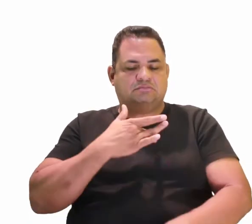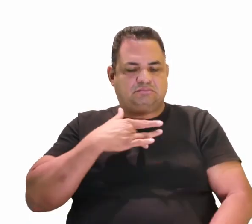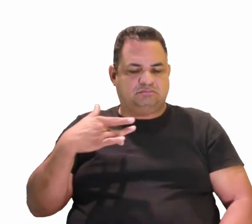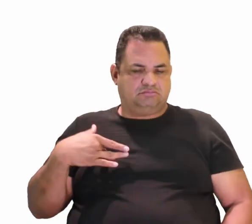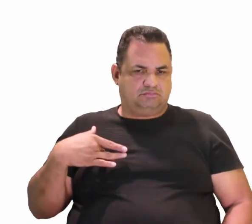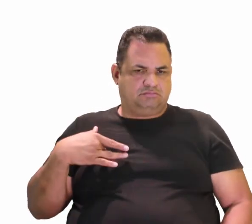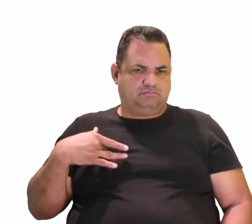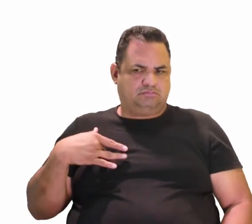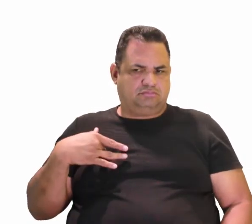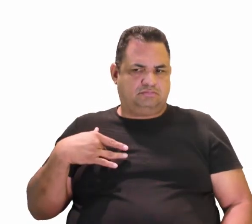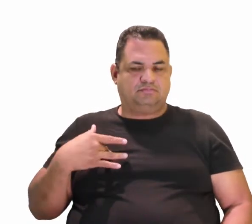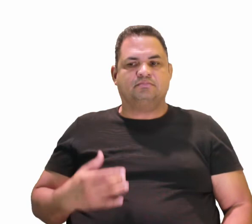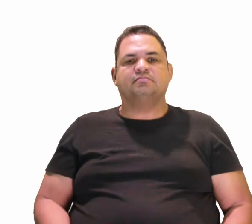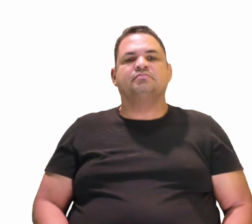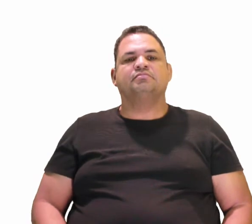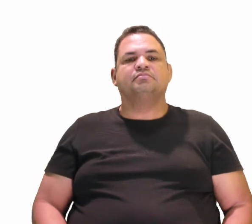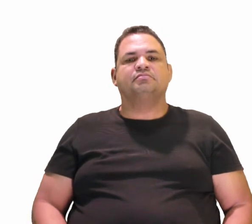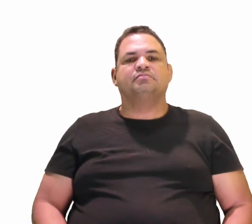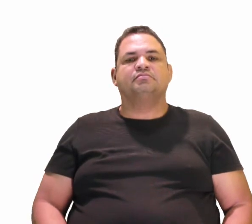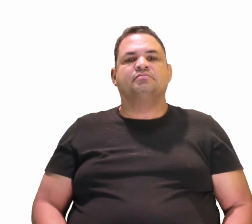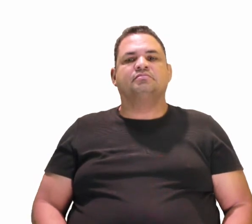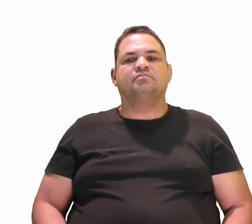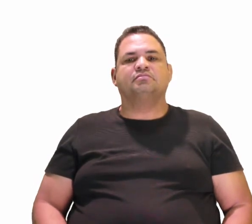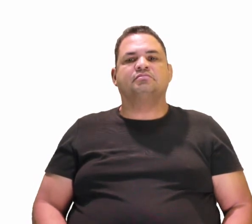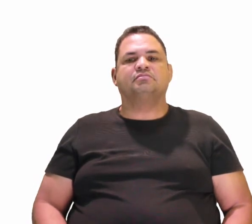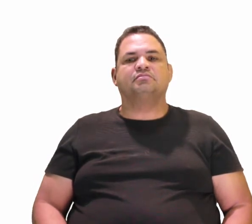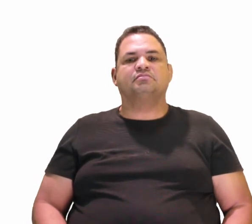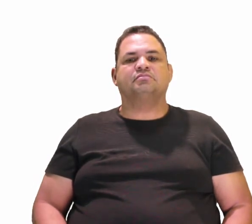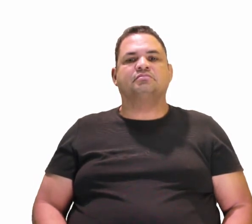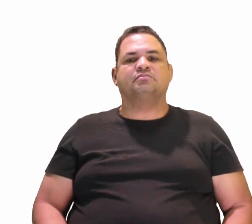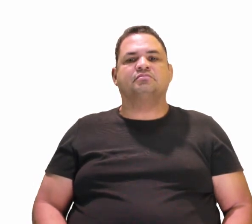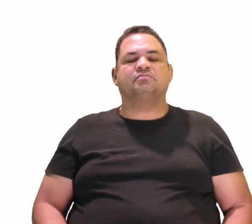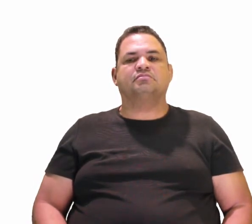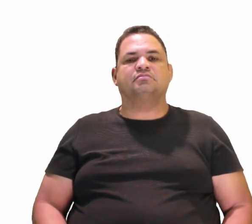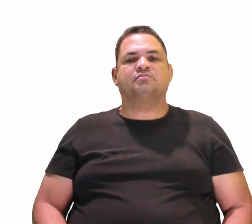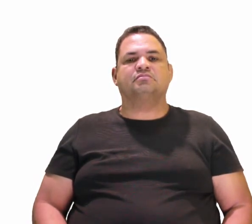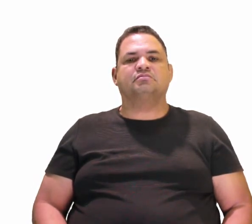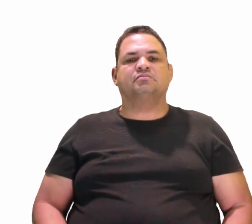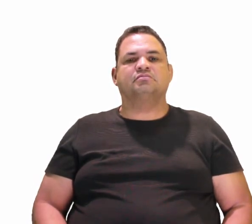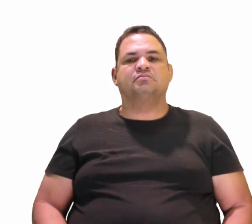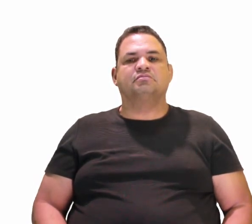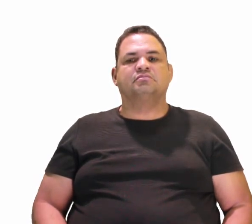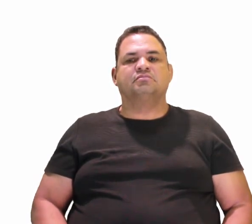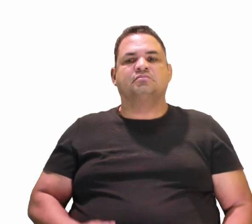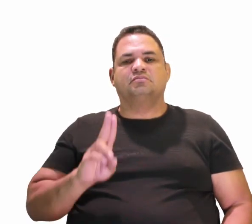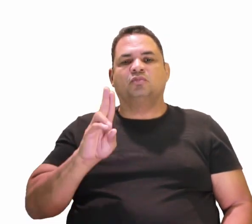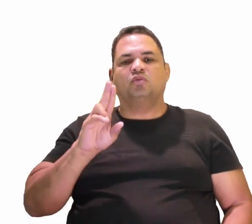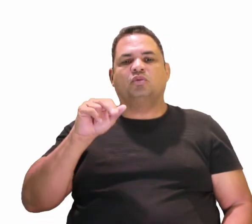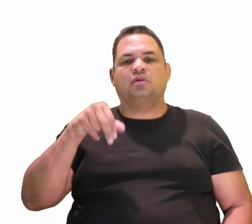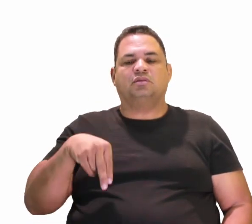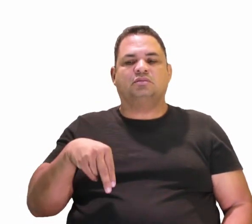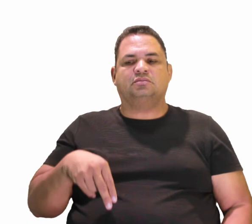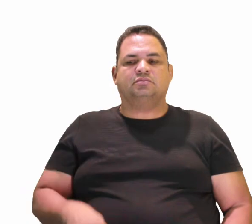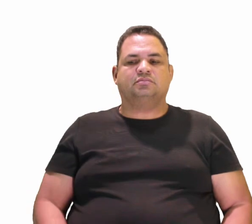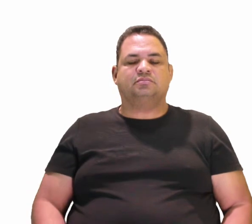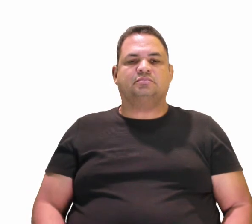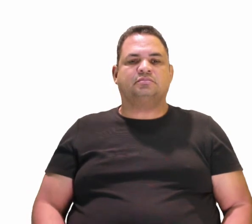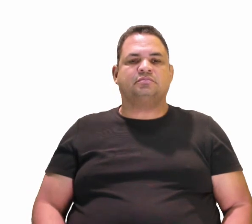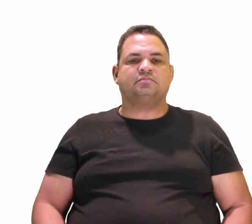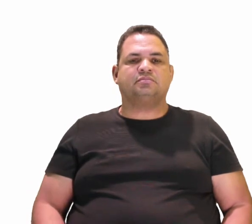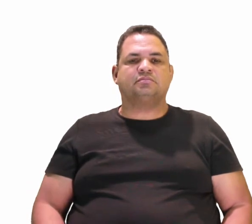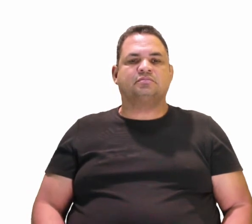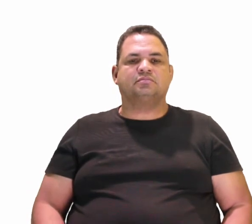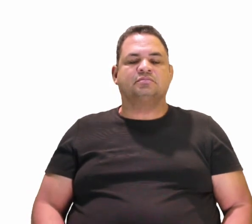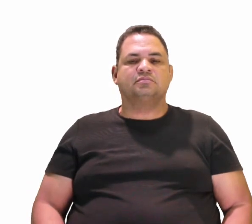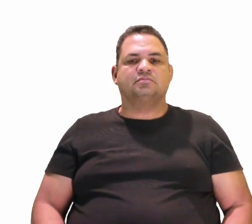healthy? I don't think so. Eu acho que não, né? Então aqui eu colocaria com certeza o meu UN,